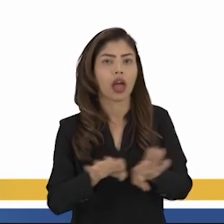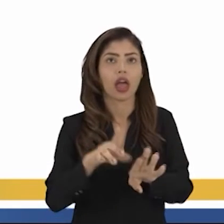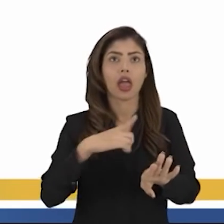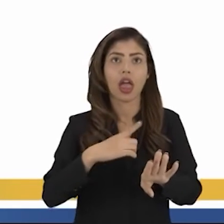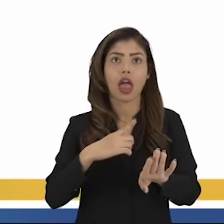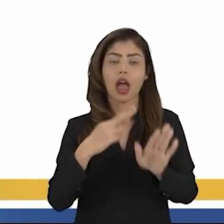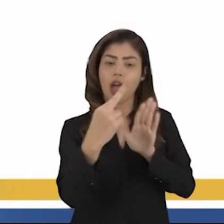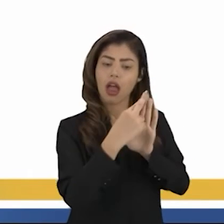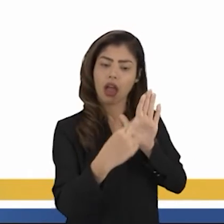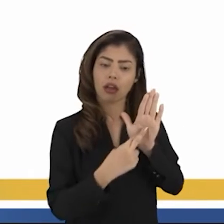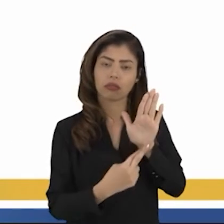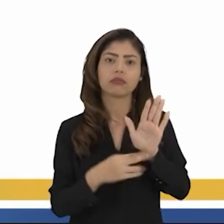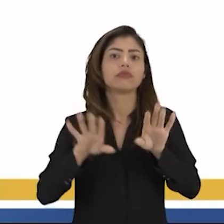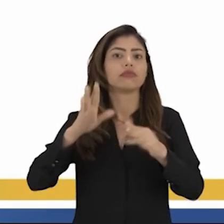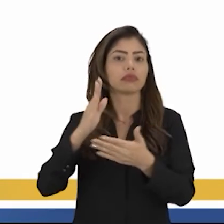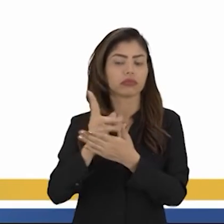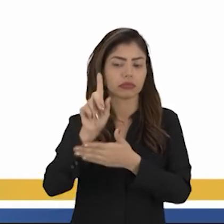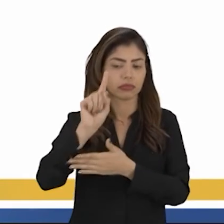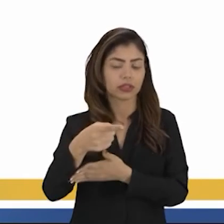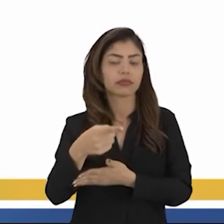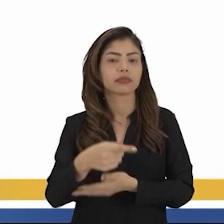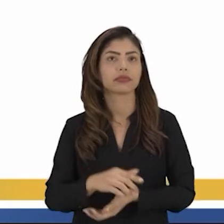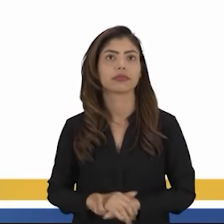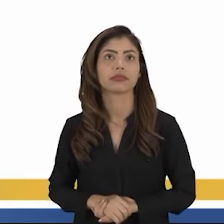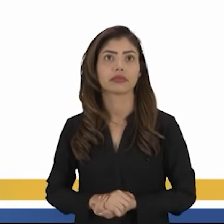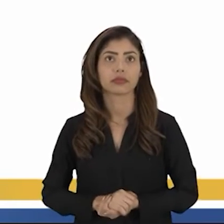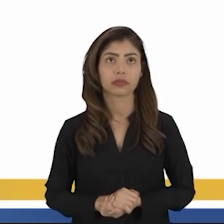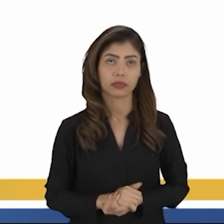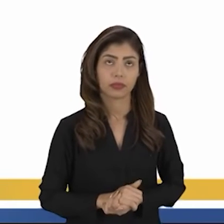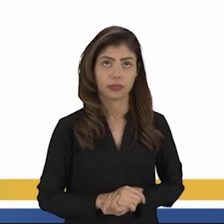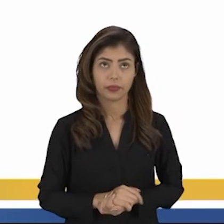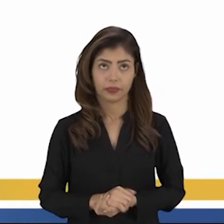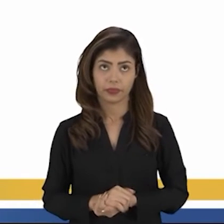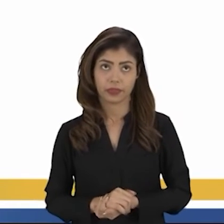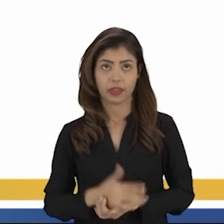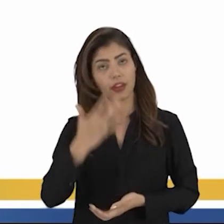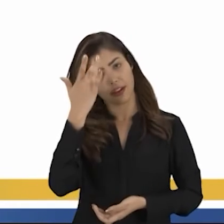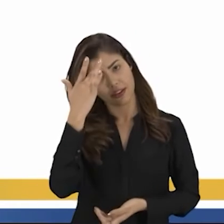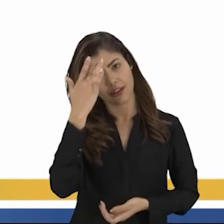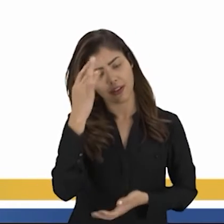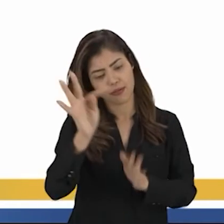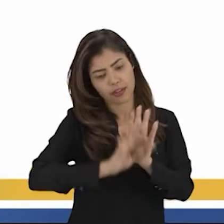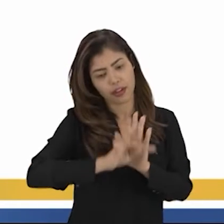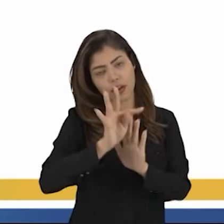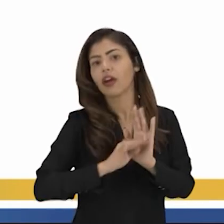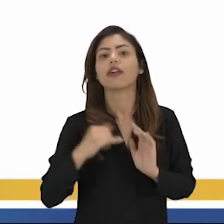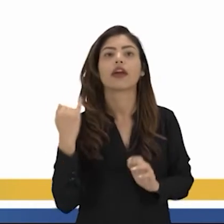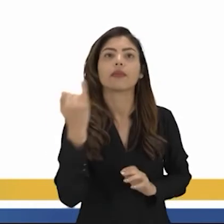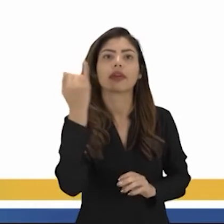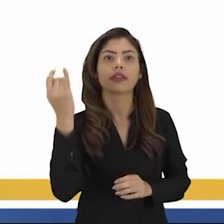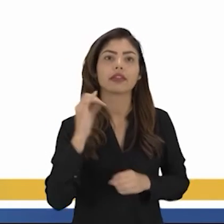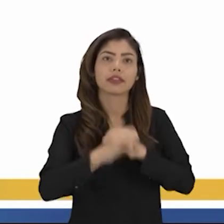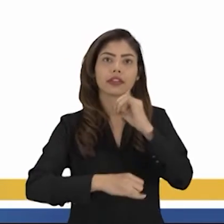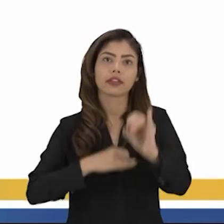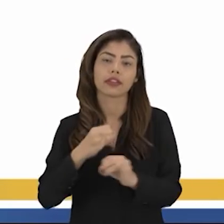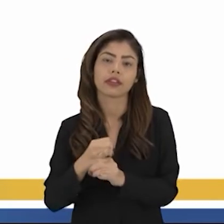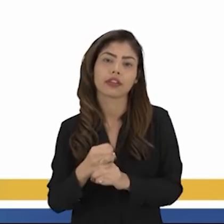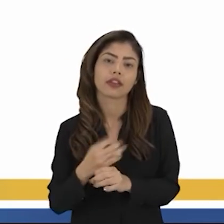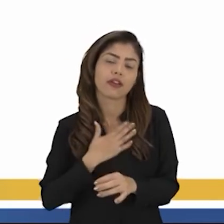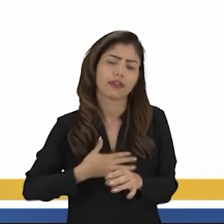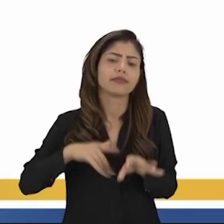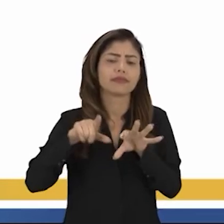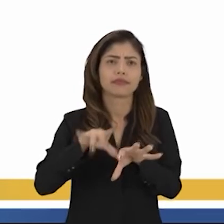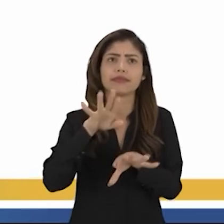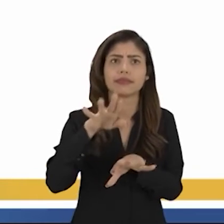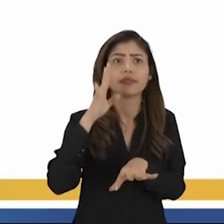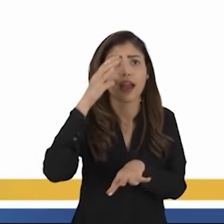tem que ser separado por vírgulas. Eu achei esse texto bem interessante, gente, na internet. Eu gosto de coisas